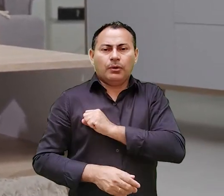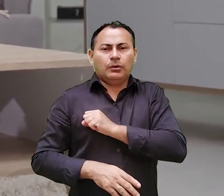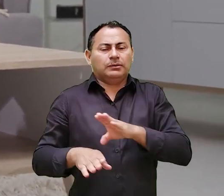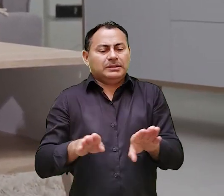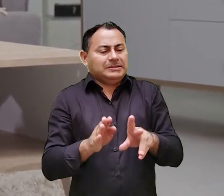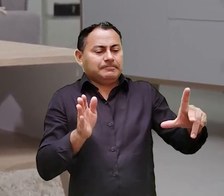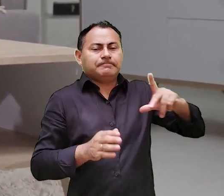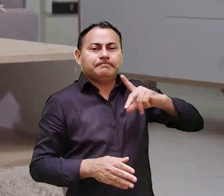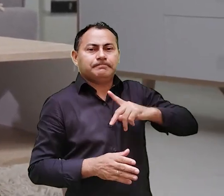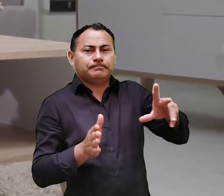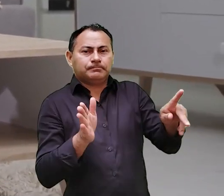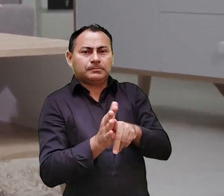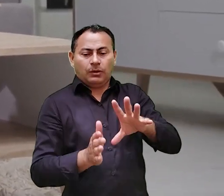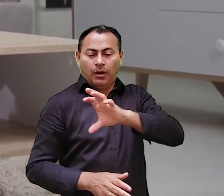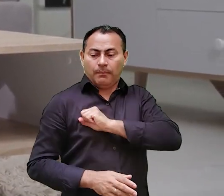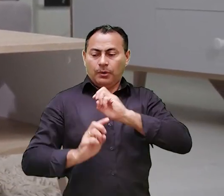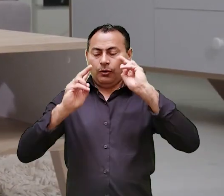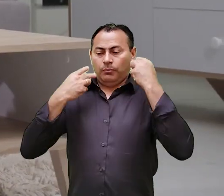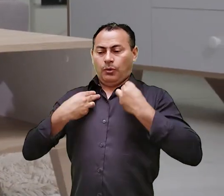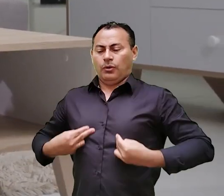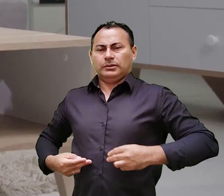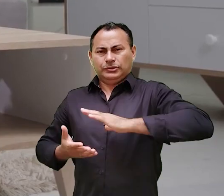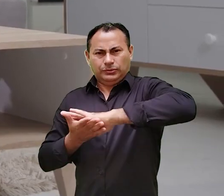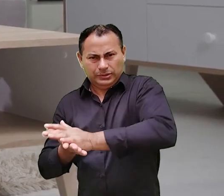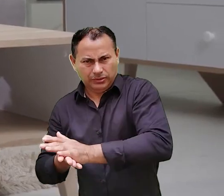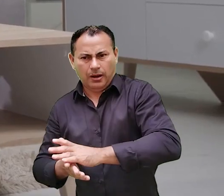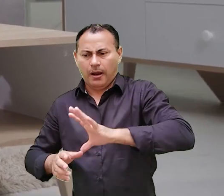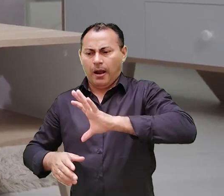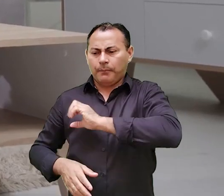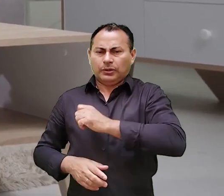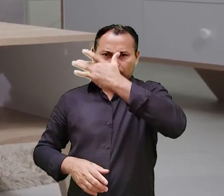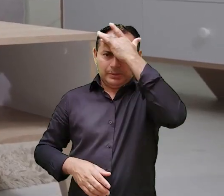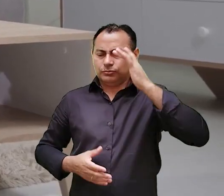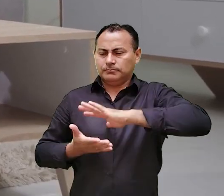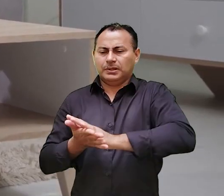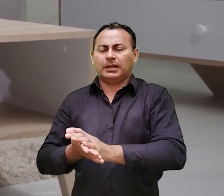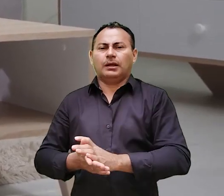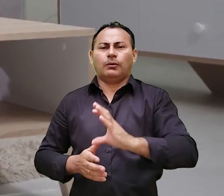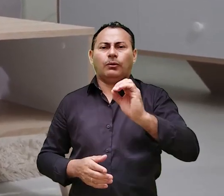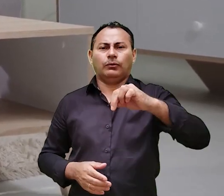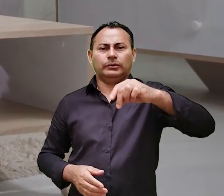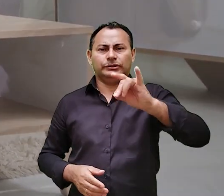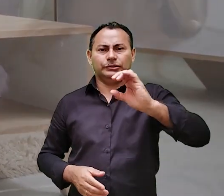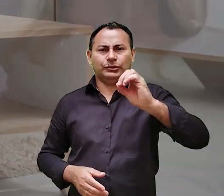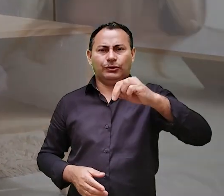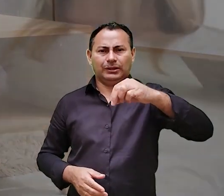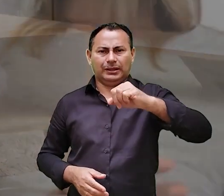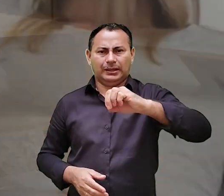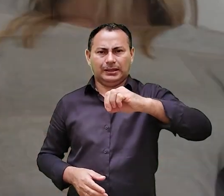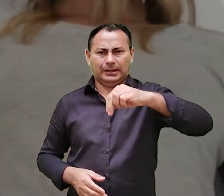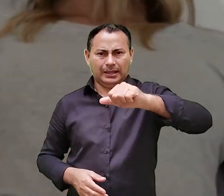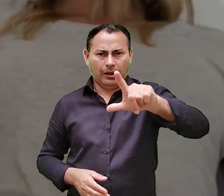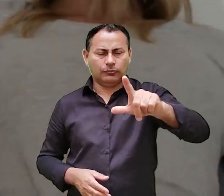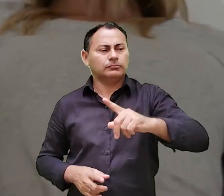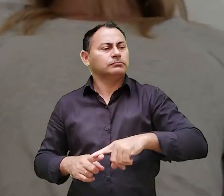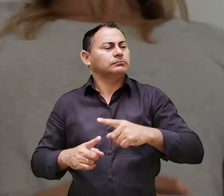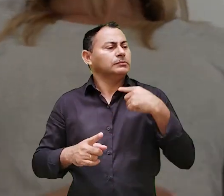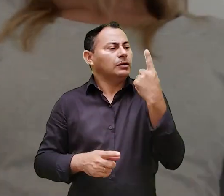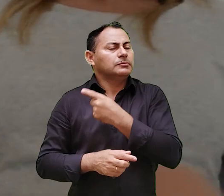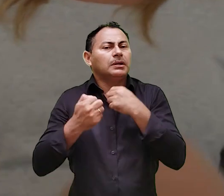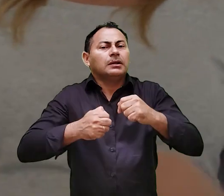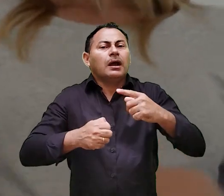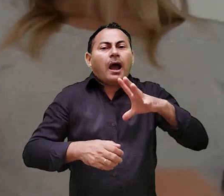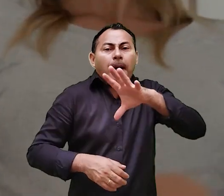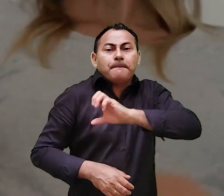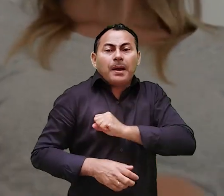é incondicional. O amor humano é destrutível porque é condicional. Humanamente falando, precisamos de um